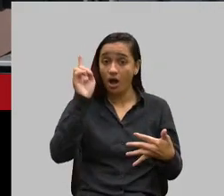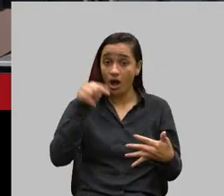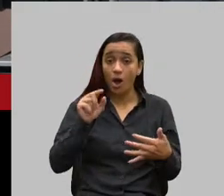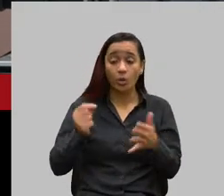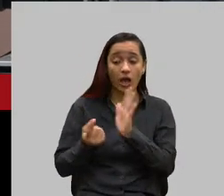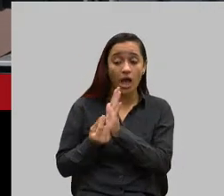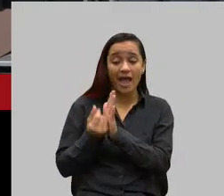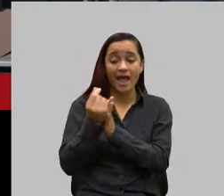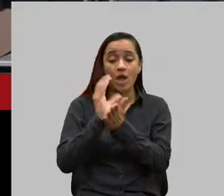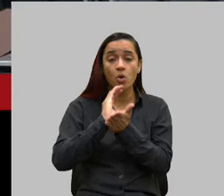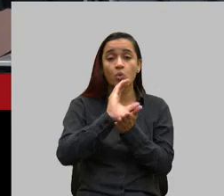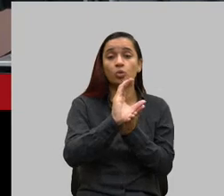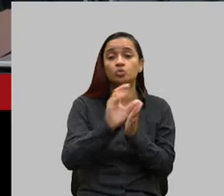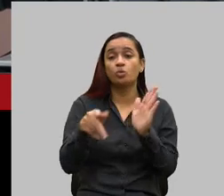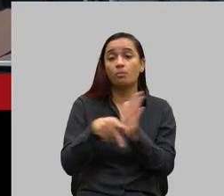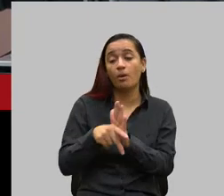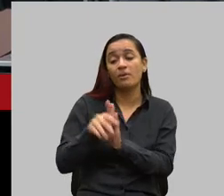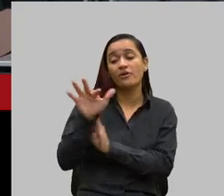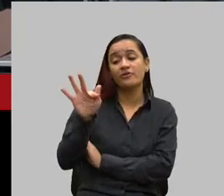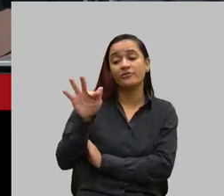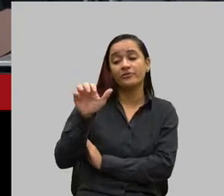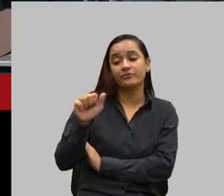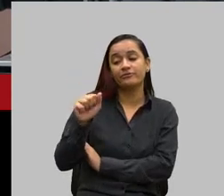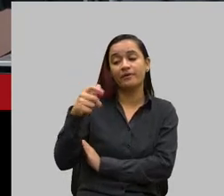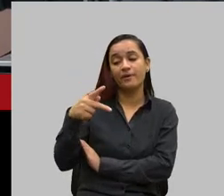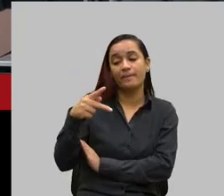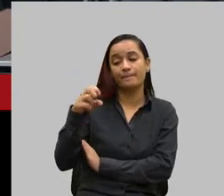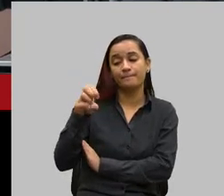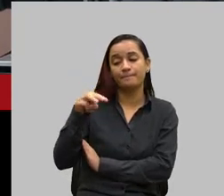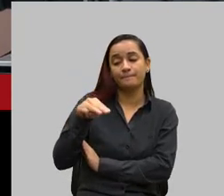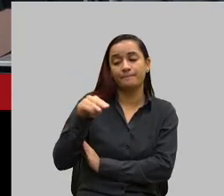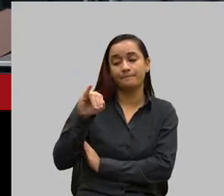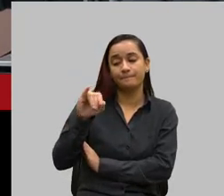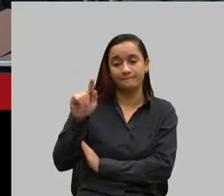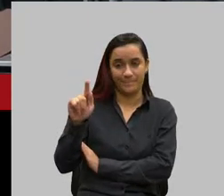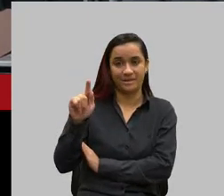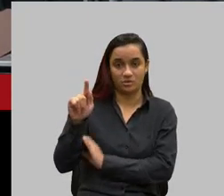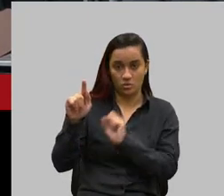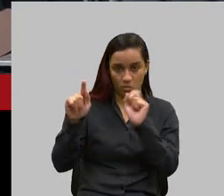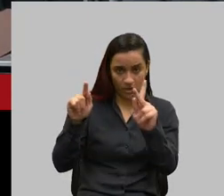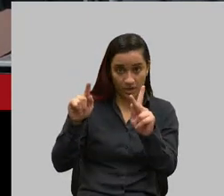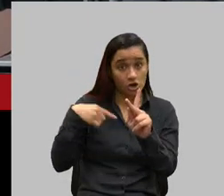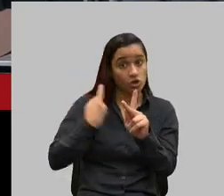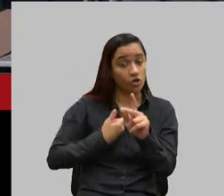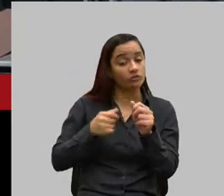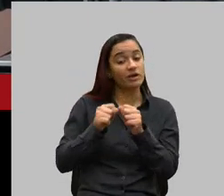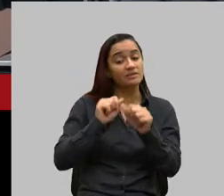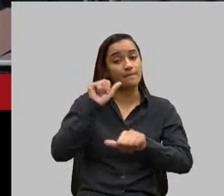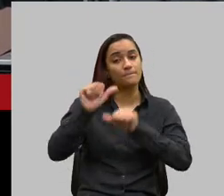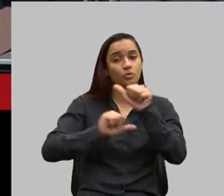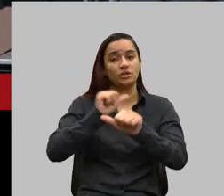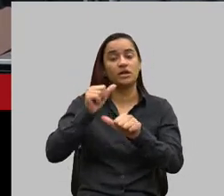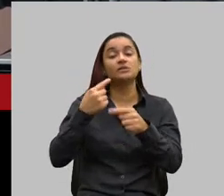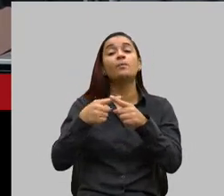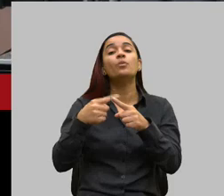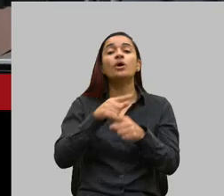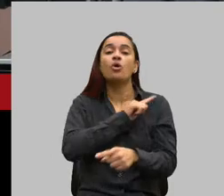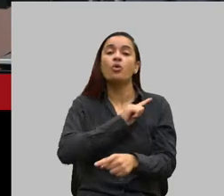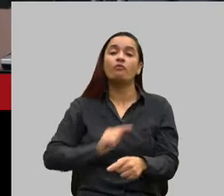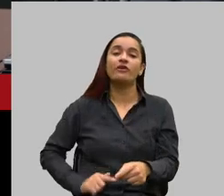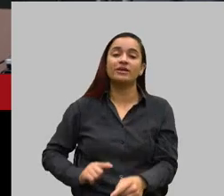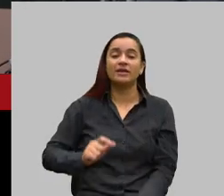fapemig ok nós estamos fazendo uma mudança né o governador Rome Zema está fazendo